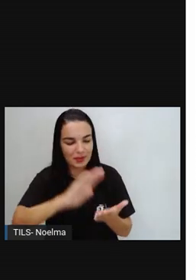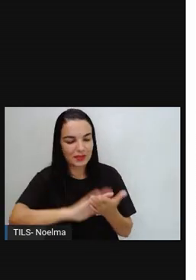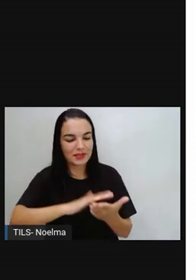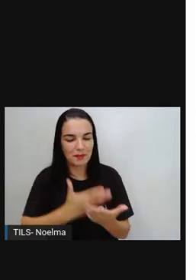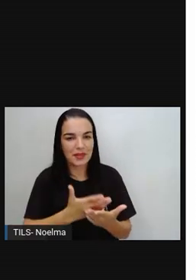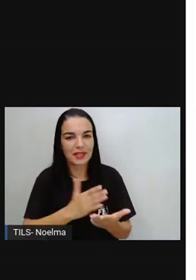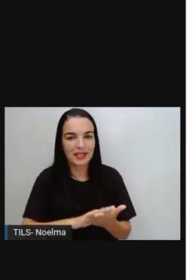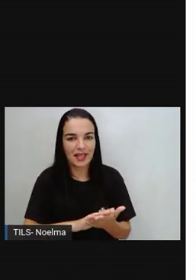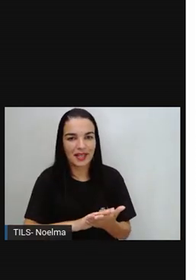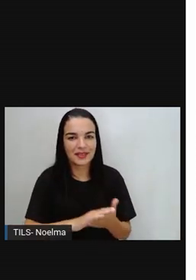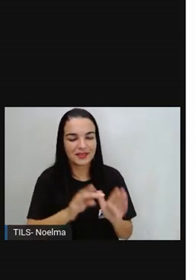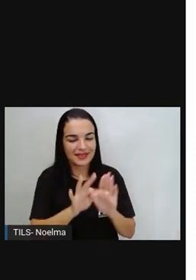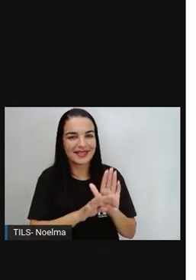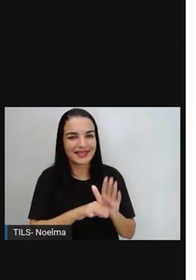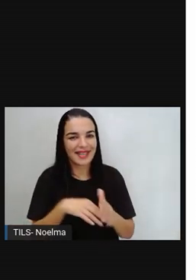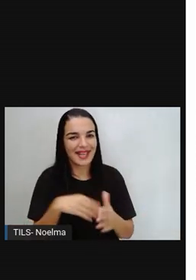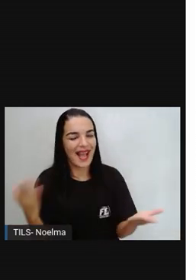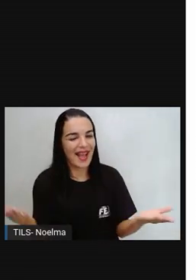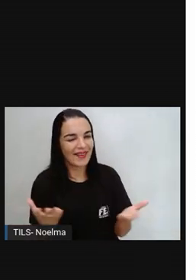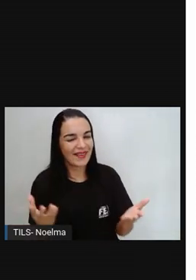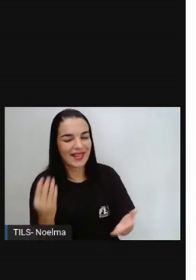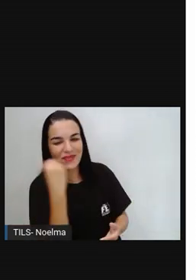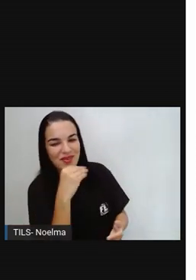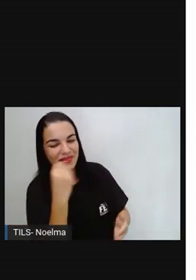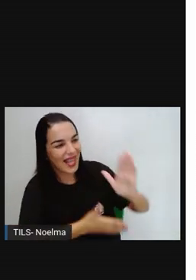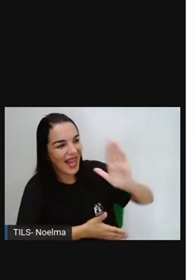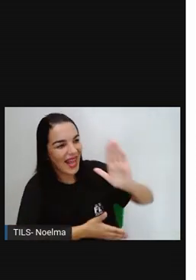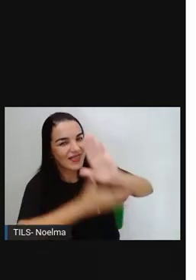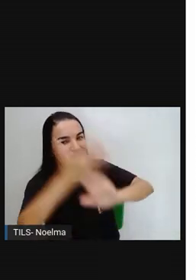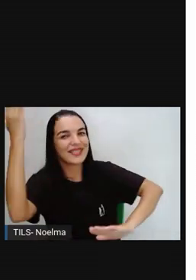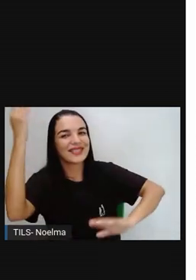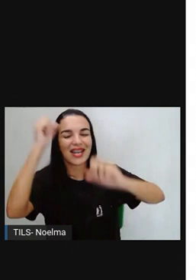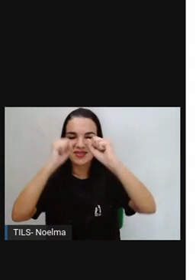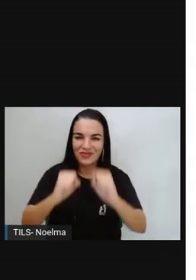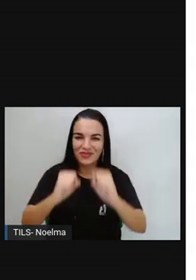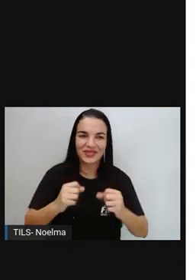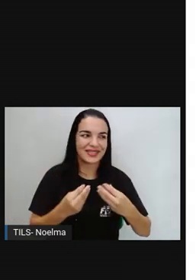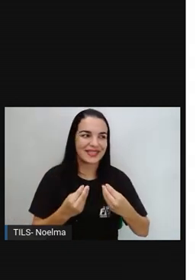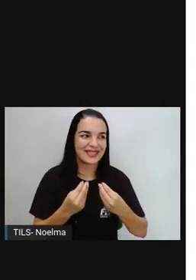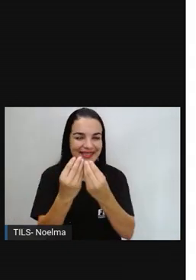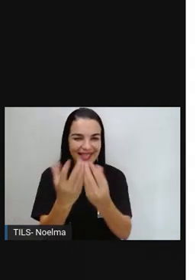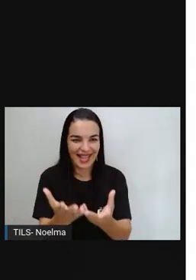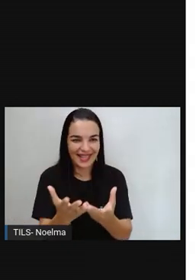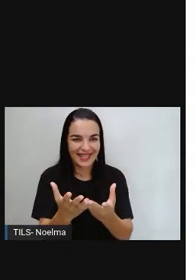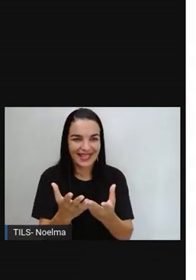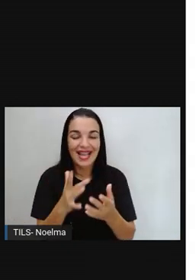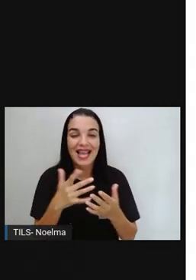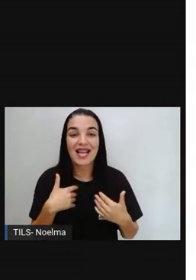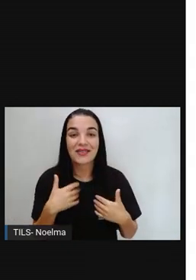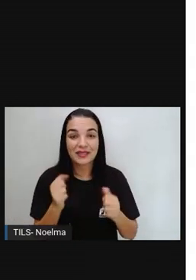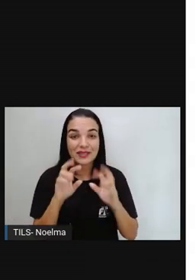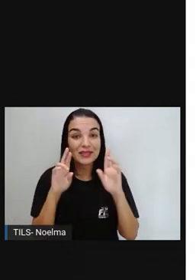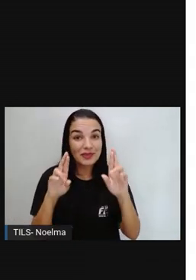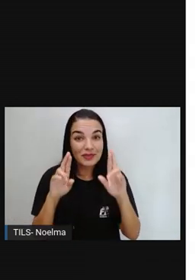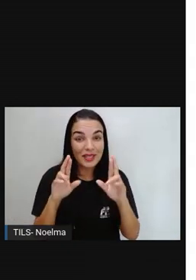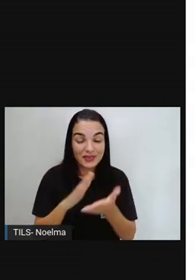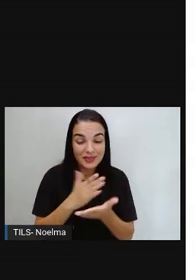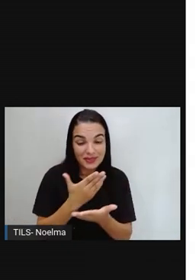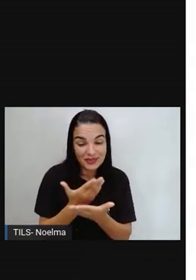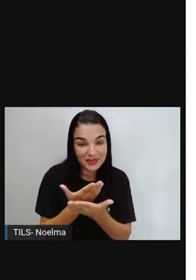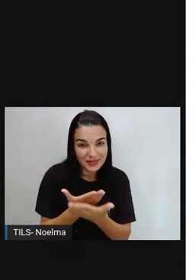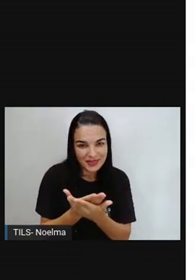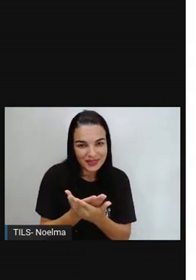um texto e aproveitar a viagem que a leitura pode proporcionar. Espero que você tenha gostado dessa aula e a gente se vê por